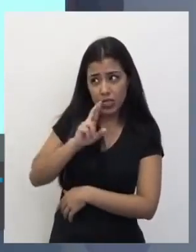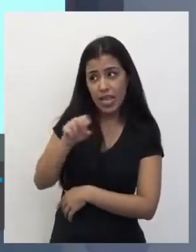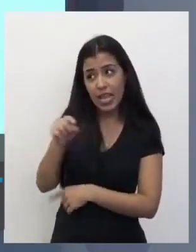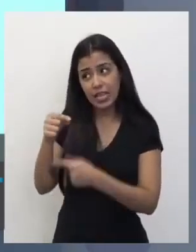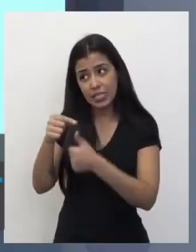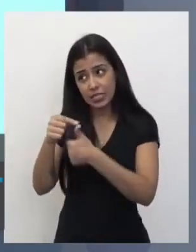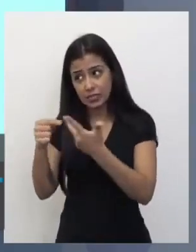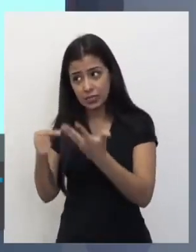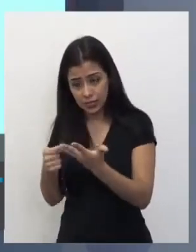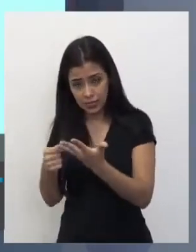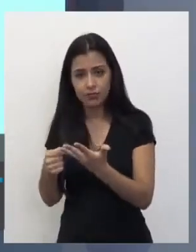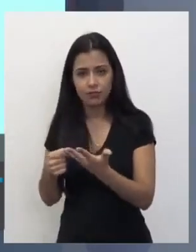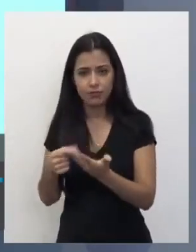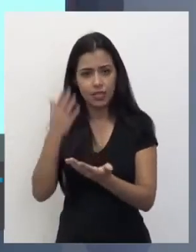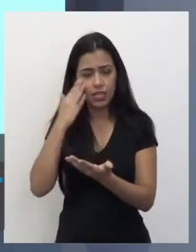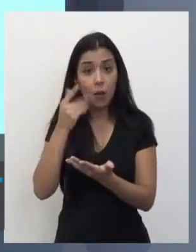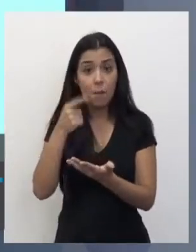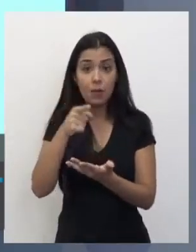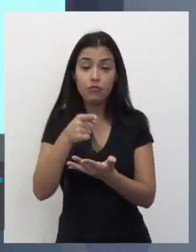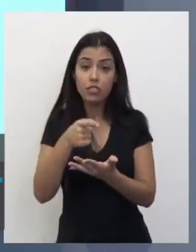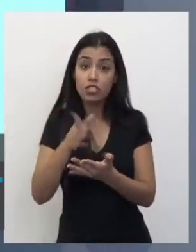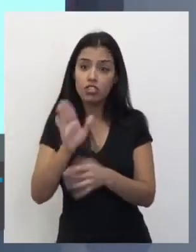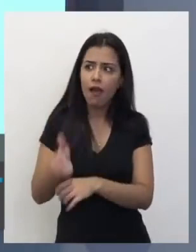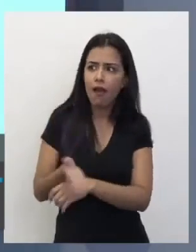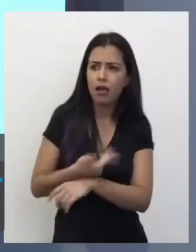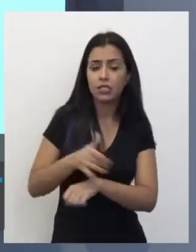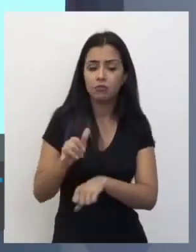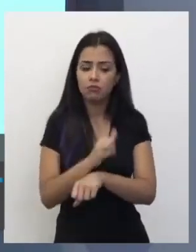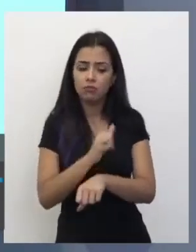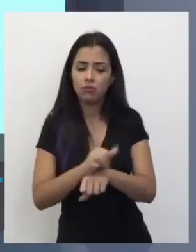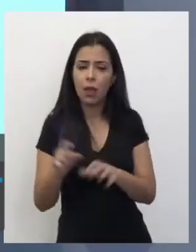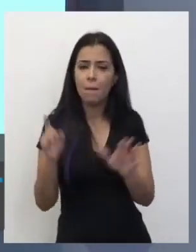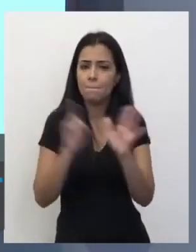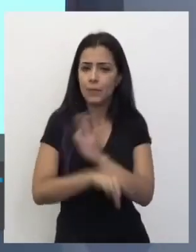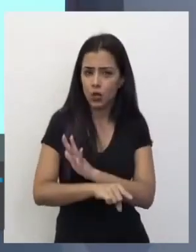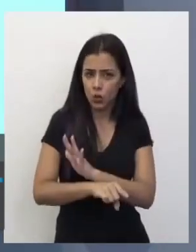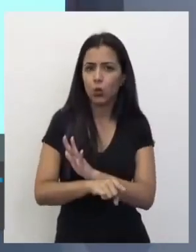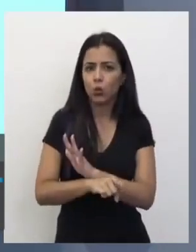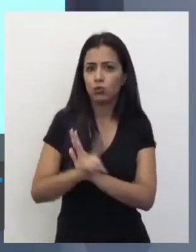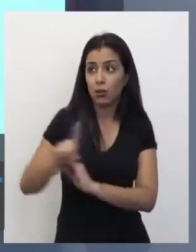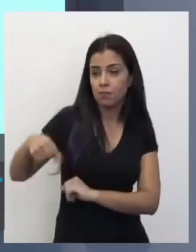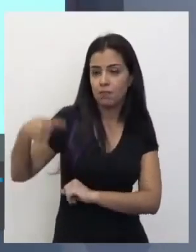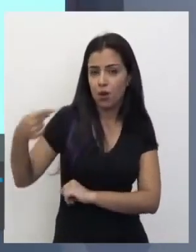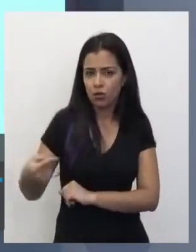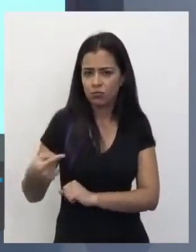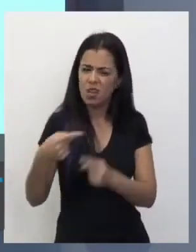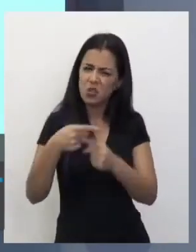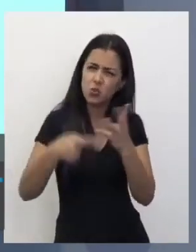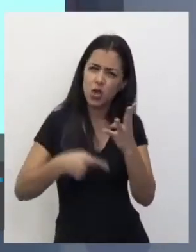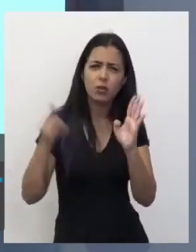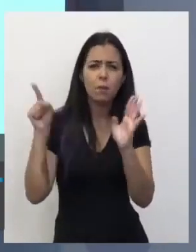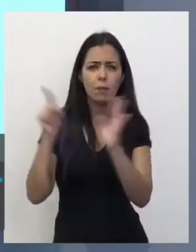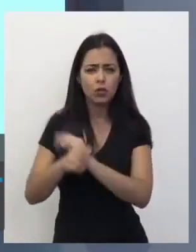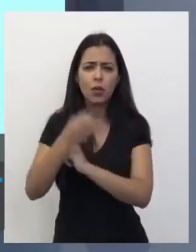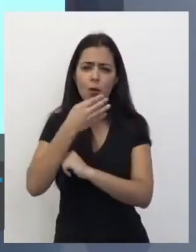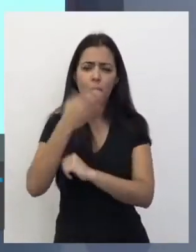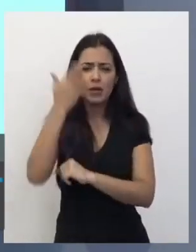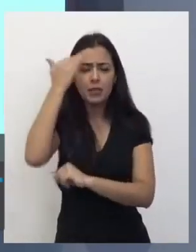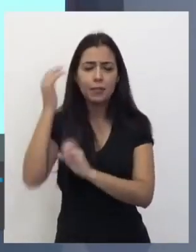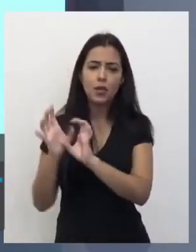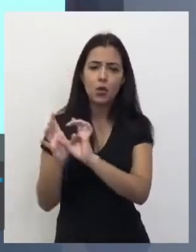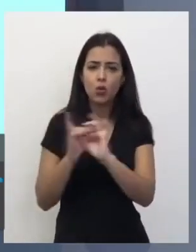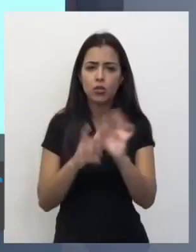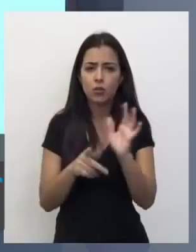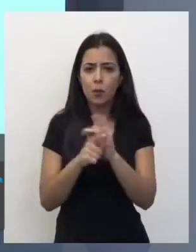adequado, inadequado? E elabore questões, pelo menos umas 4 questões, só para você já ir dentro do contexto do que é uma